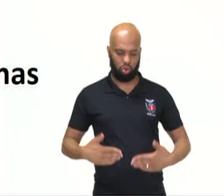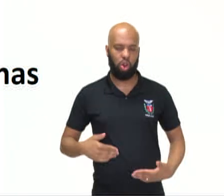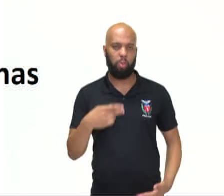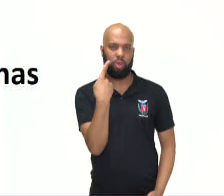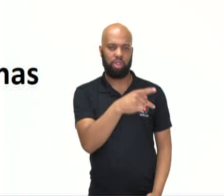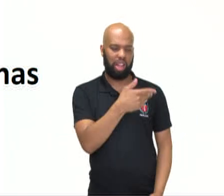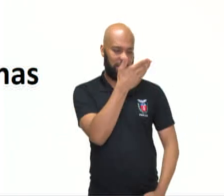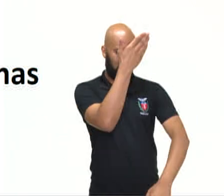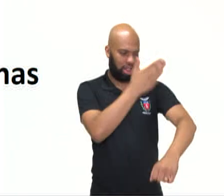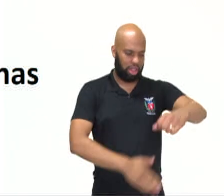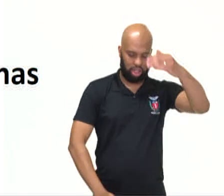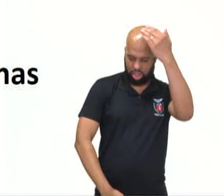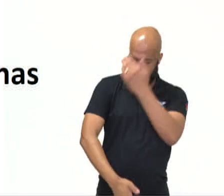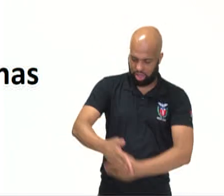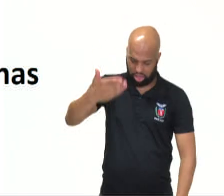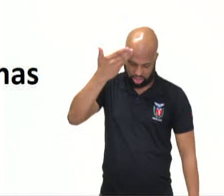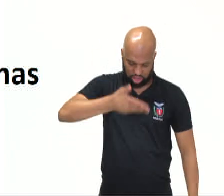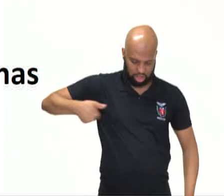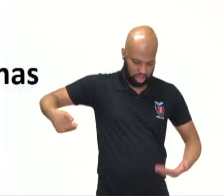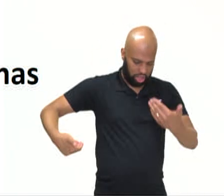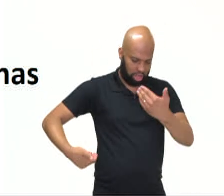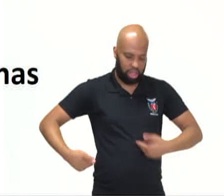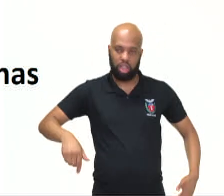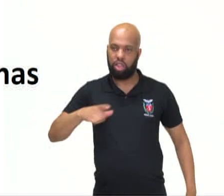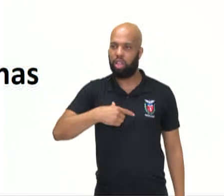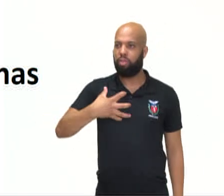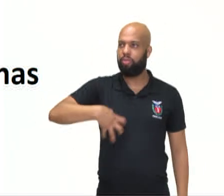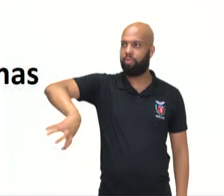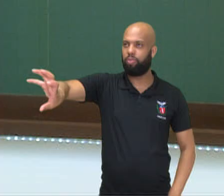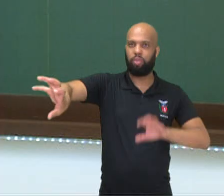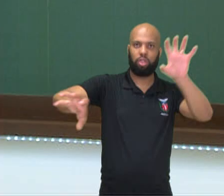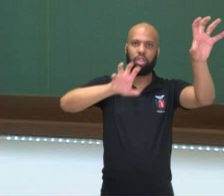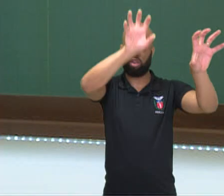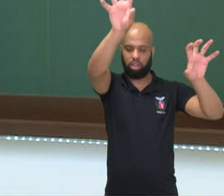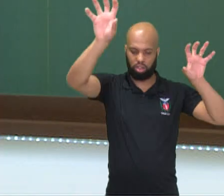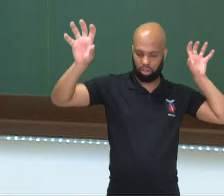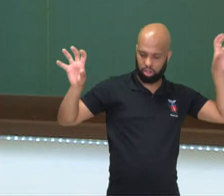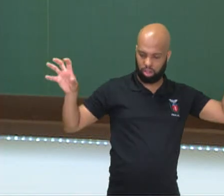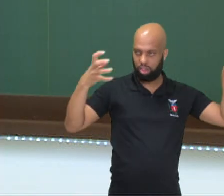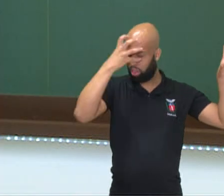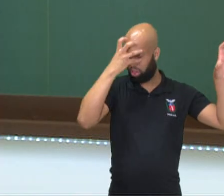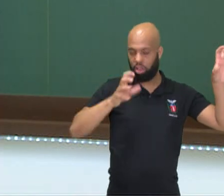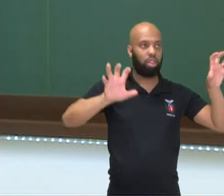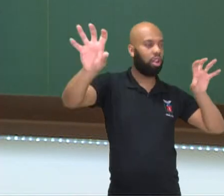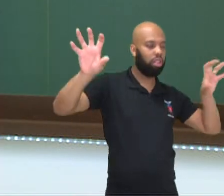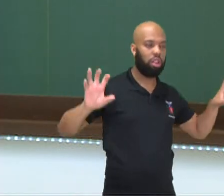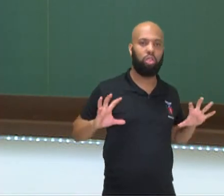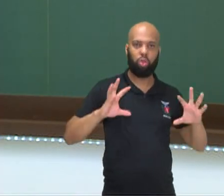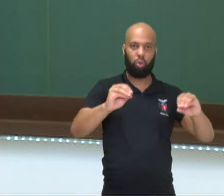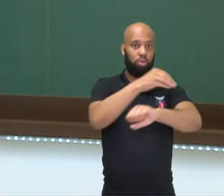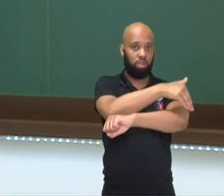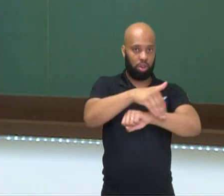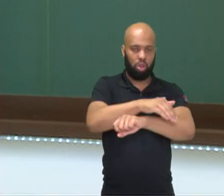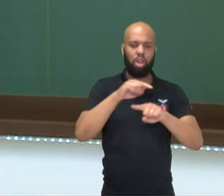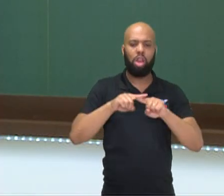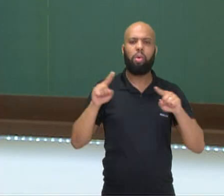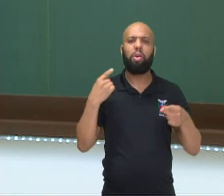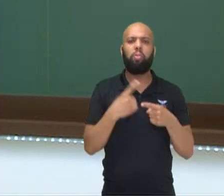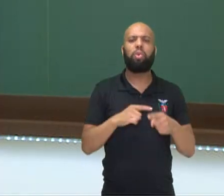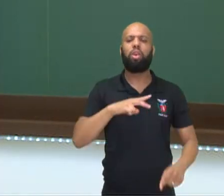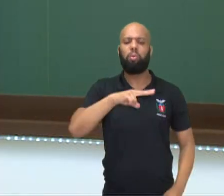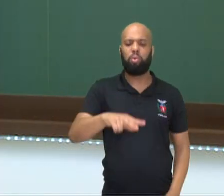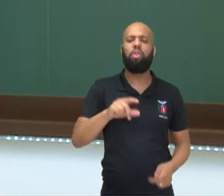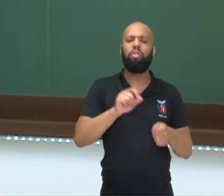vários pedaços e expostos nas margens das estradas. Mas por que é que a coroa portuguesa ela agiu dessa